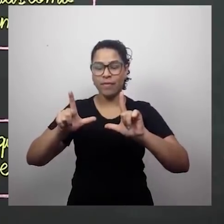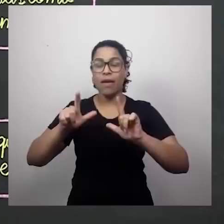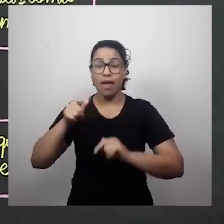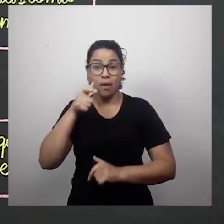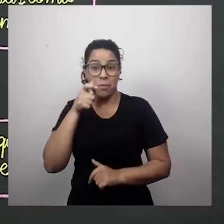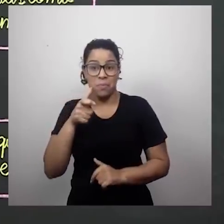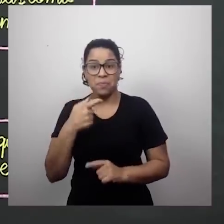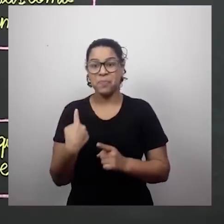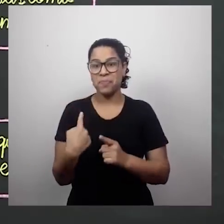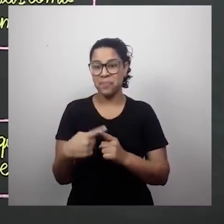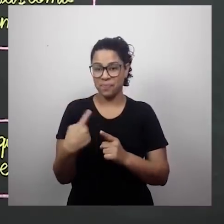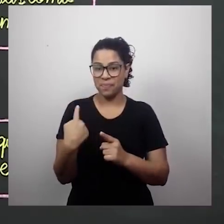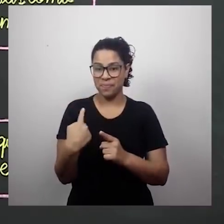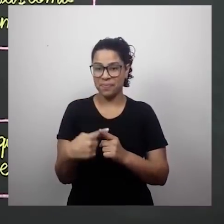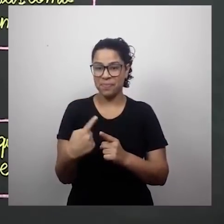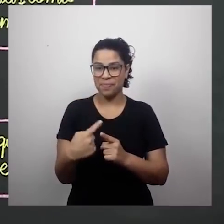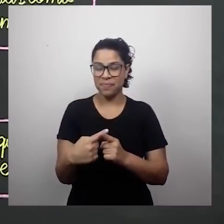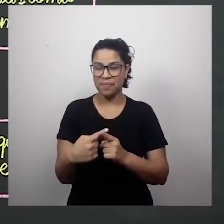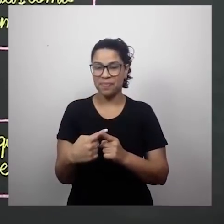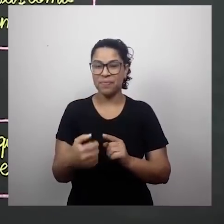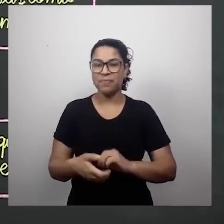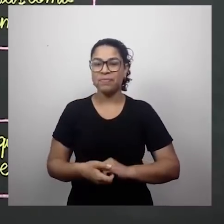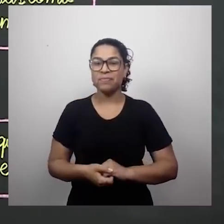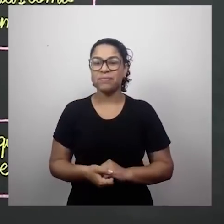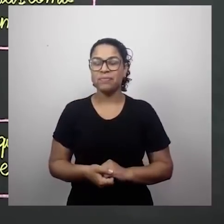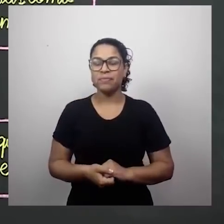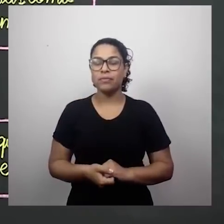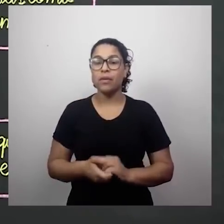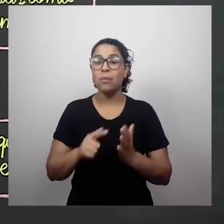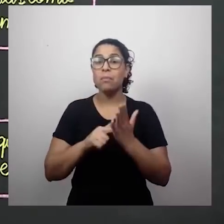porque ela reproduz de forma muito enfática a